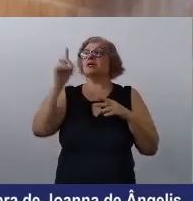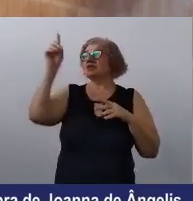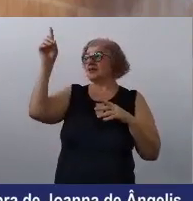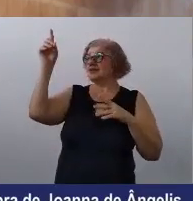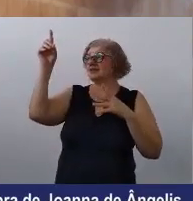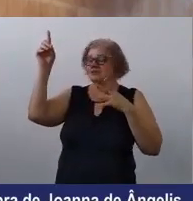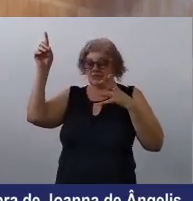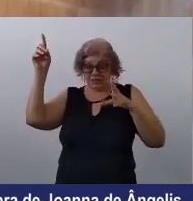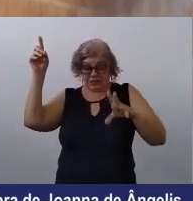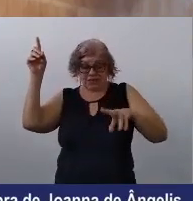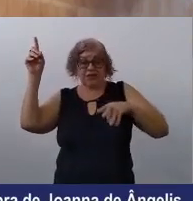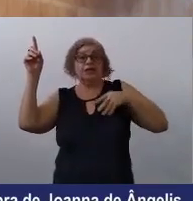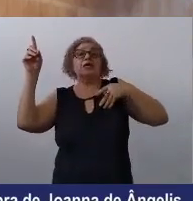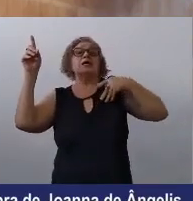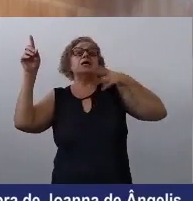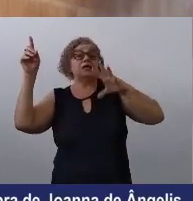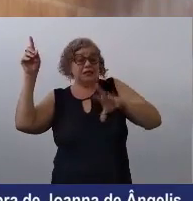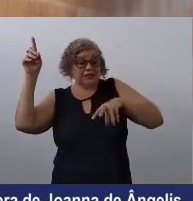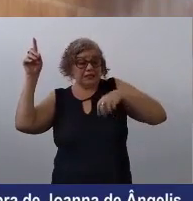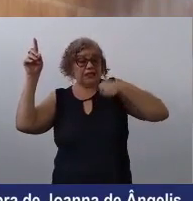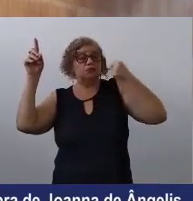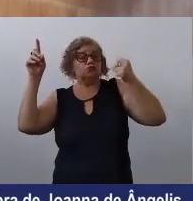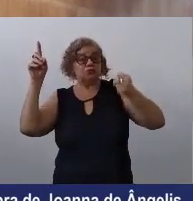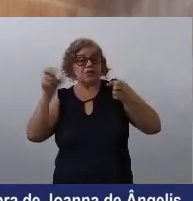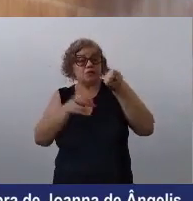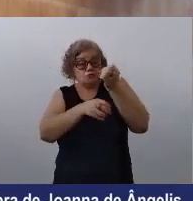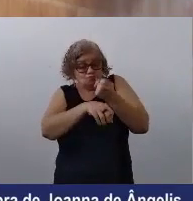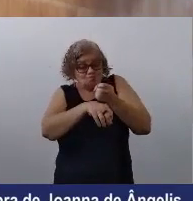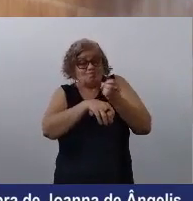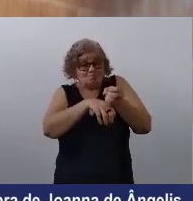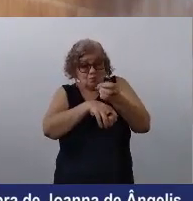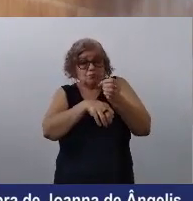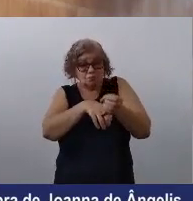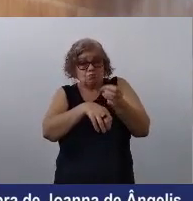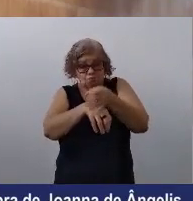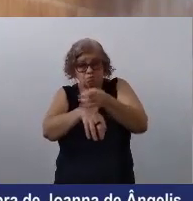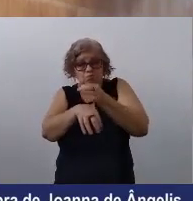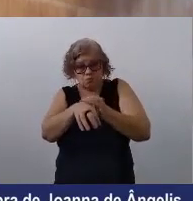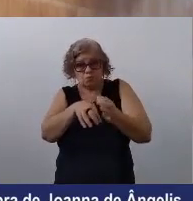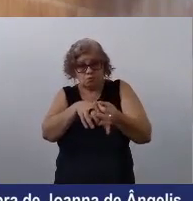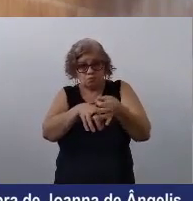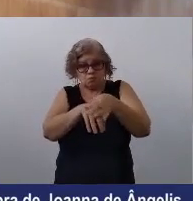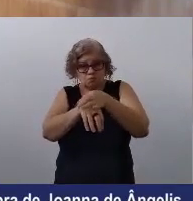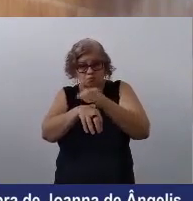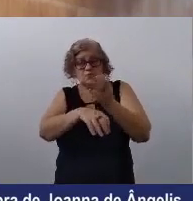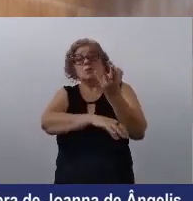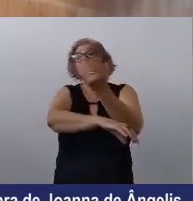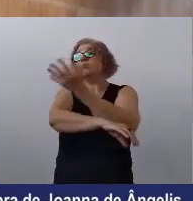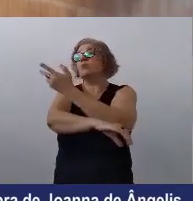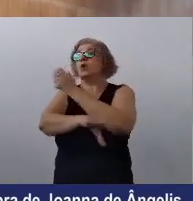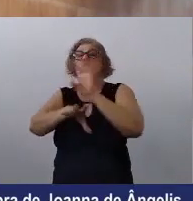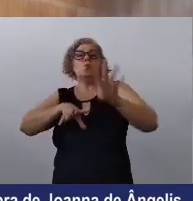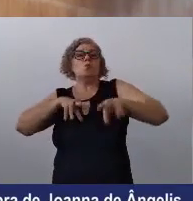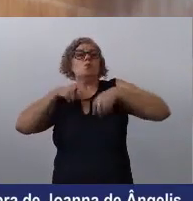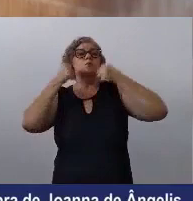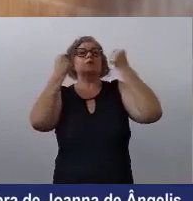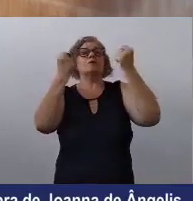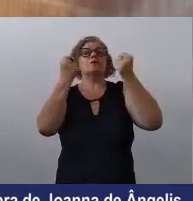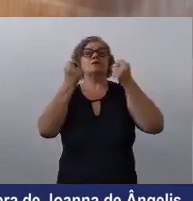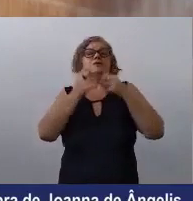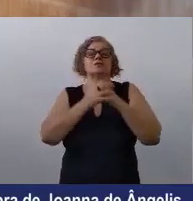pois Ele se manifesta desde o mais minúsculo átomo, passando por toda a natureza, pelo